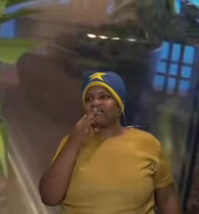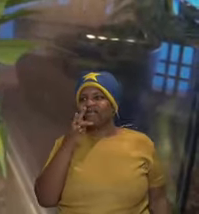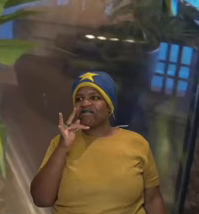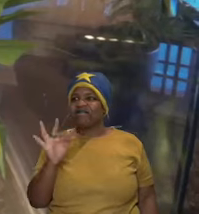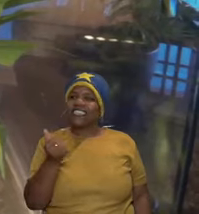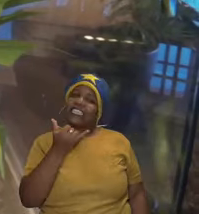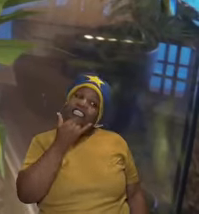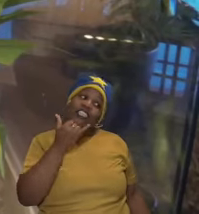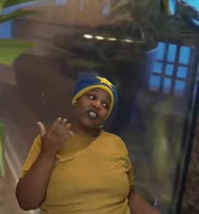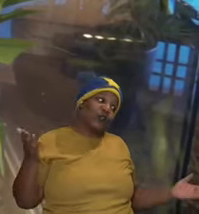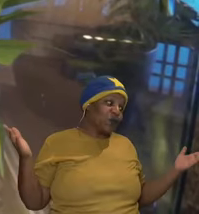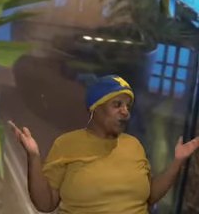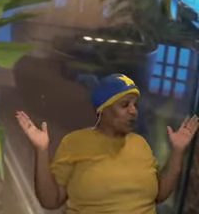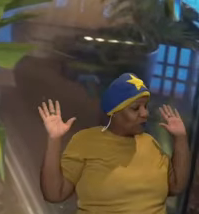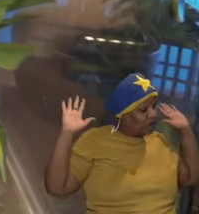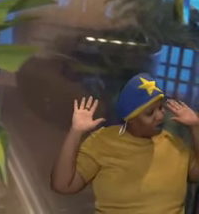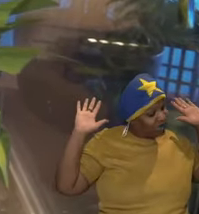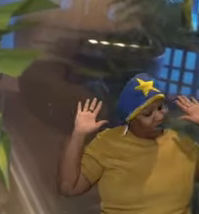Desculpa qualquer coisa.